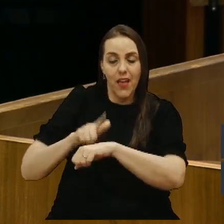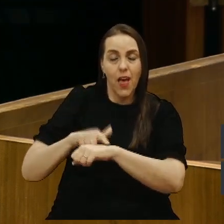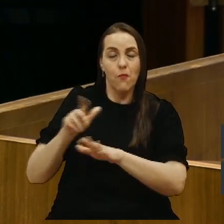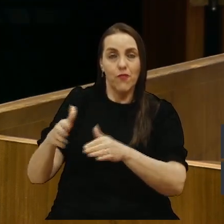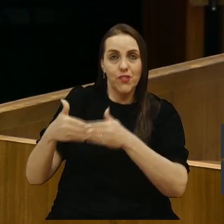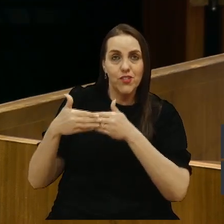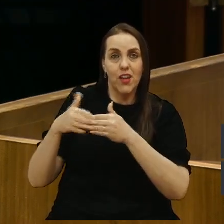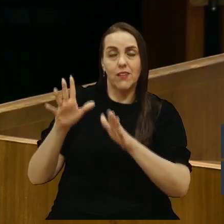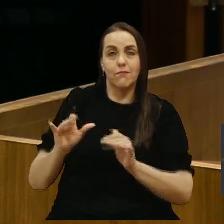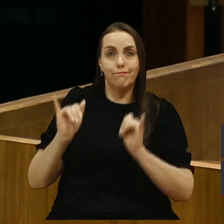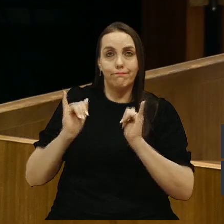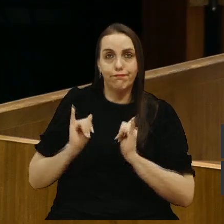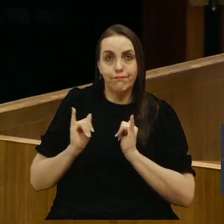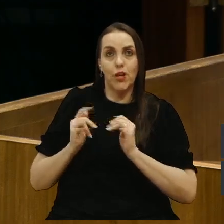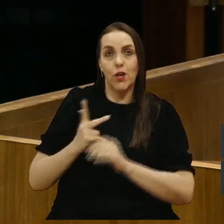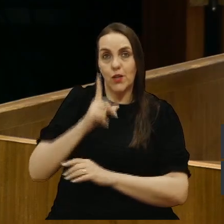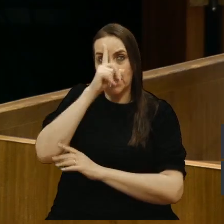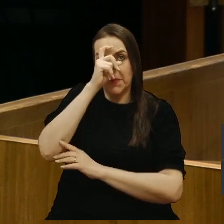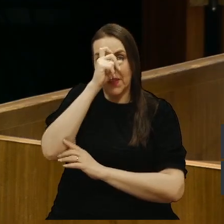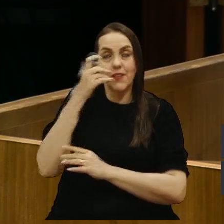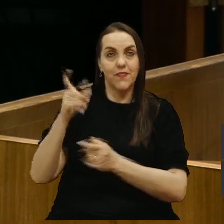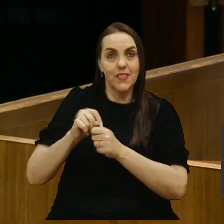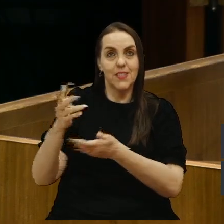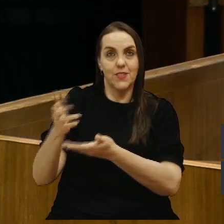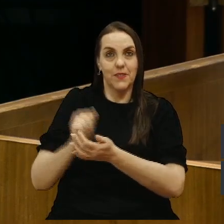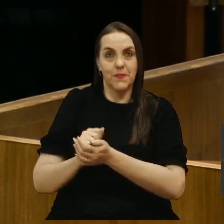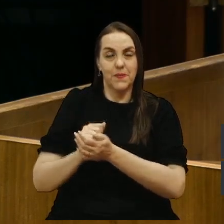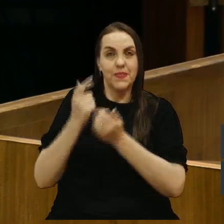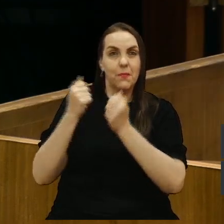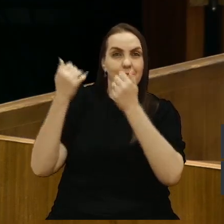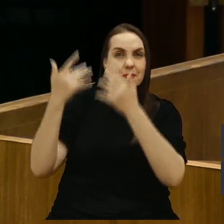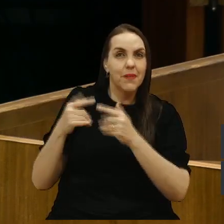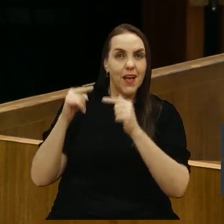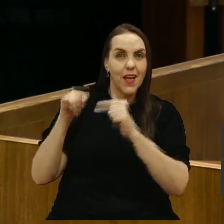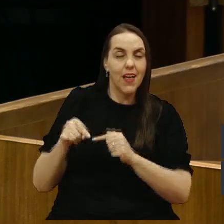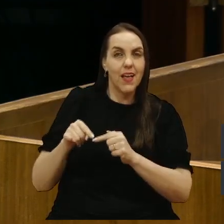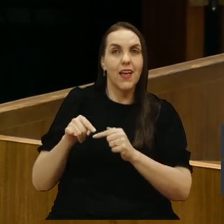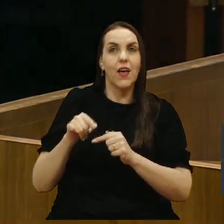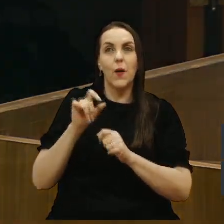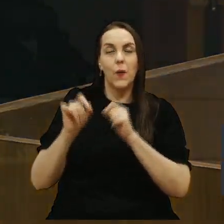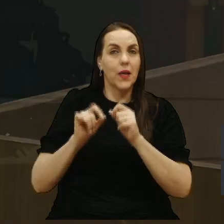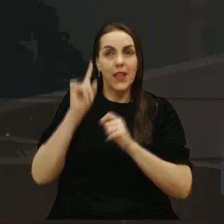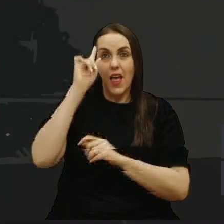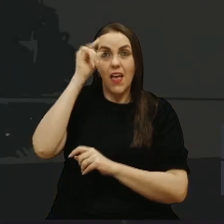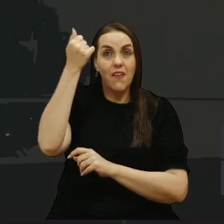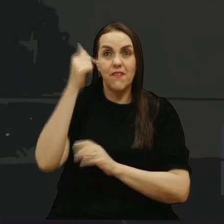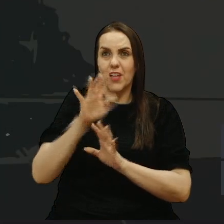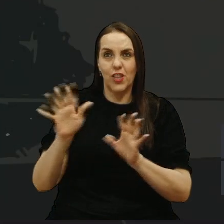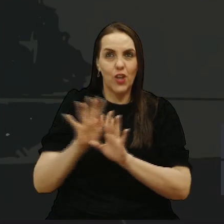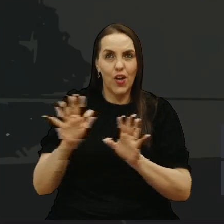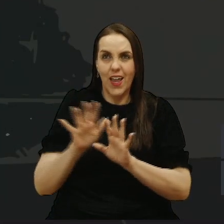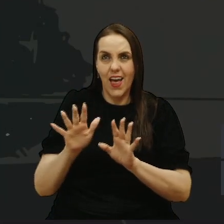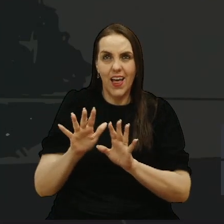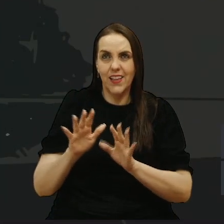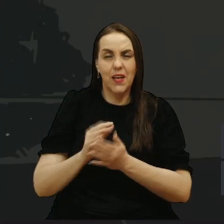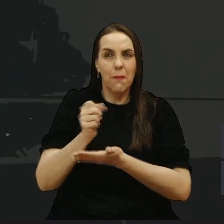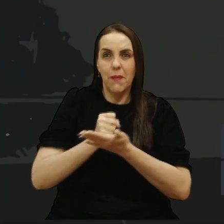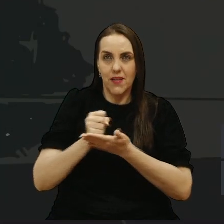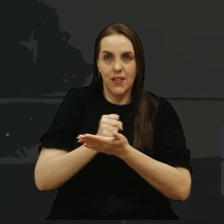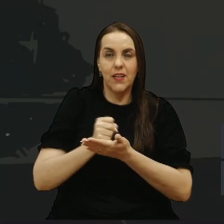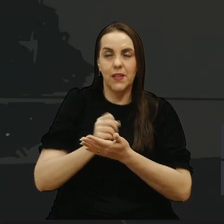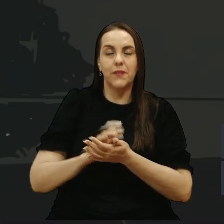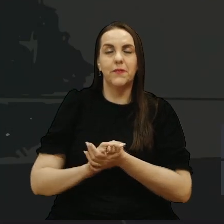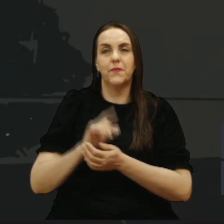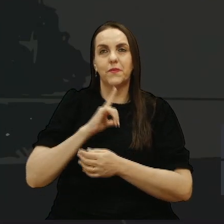colocou para fazer cirurgia, e aí sabe o que diz abaixo aqui, disso aqui, ó, aqui ninguém inventou a roda, a gente só fez o básico copiando lugares que